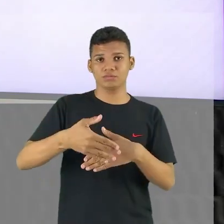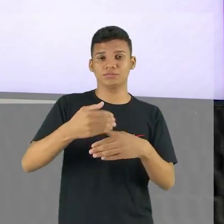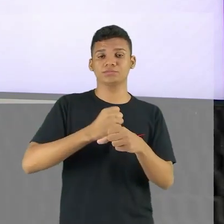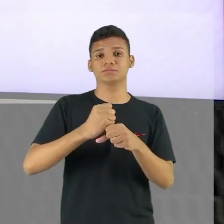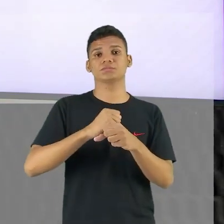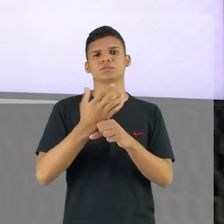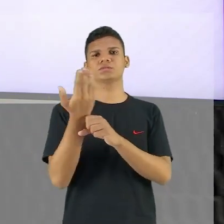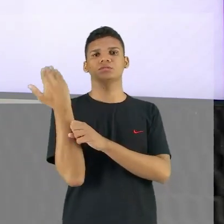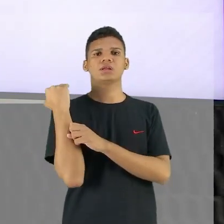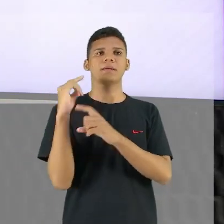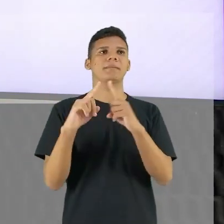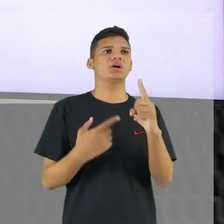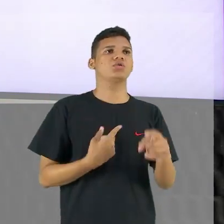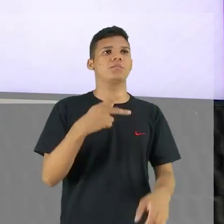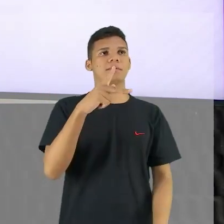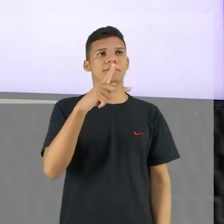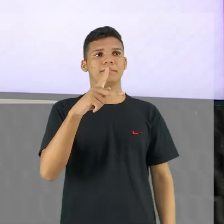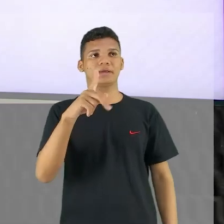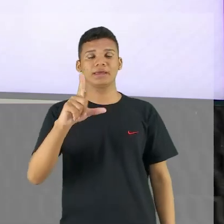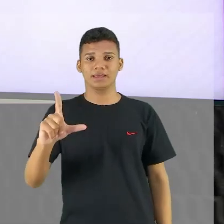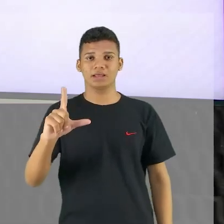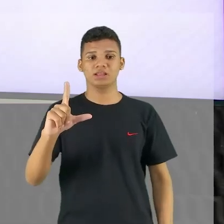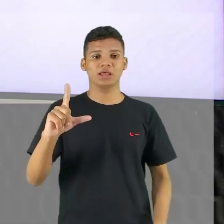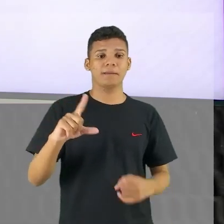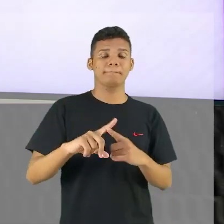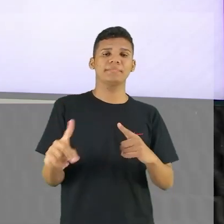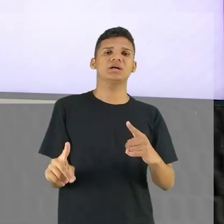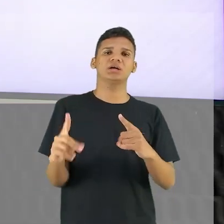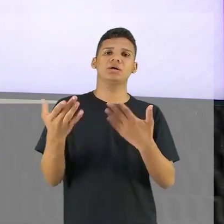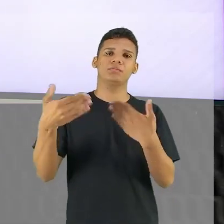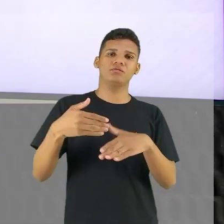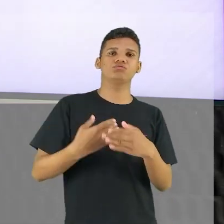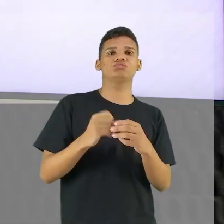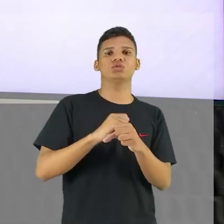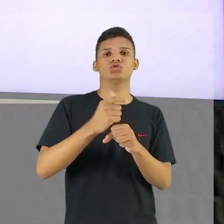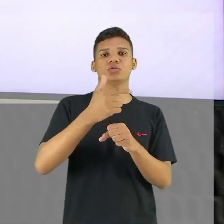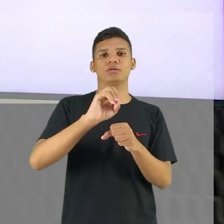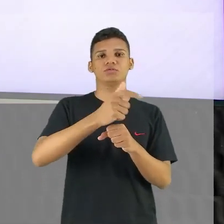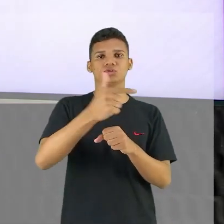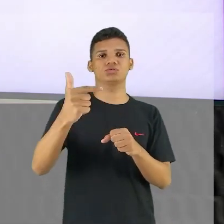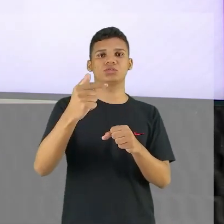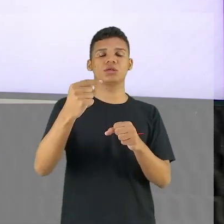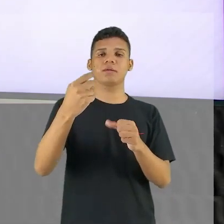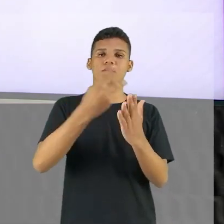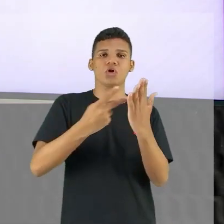regular, um do PPL, prova do ano anterior, 2022, poema de